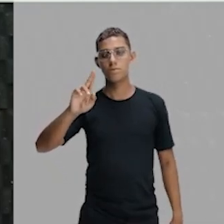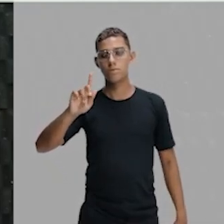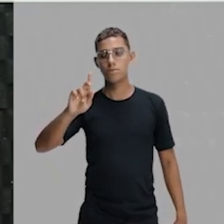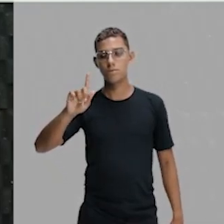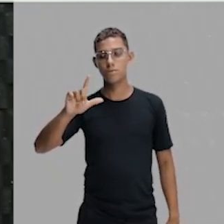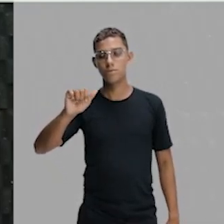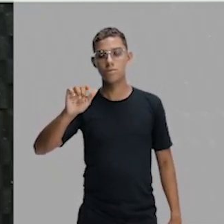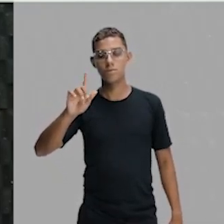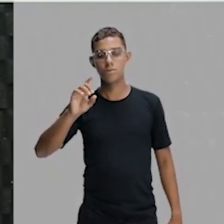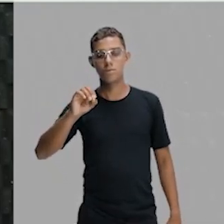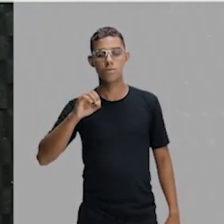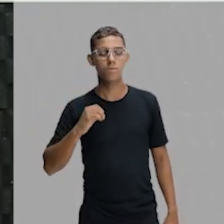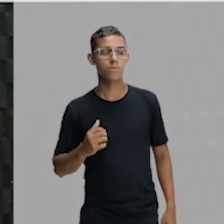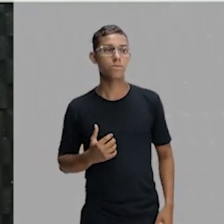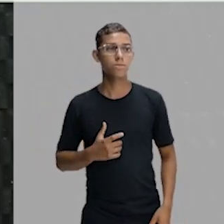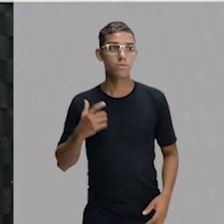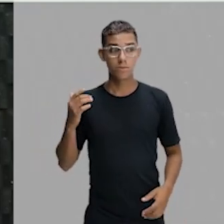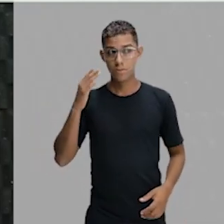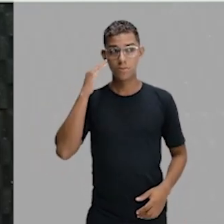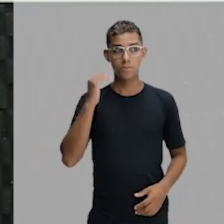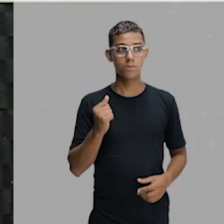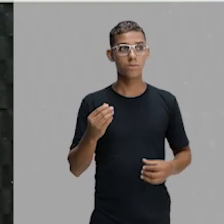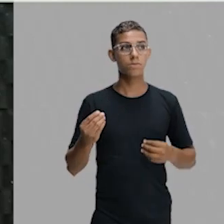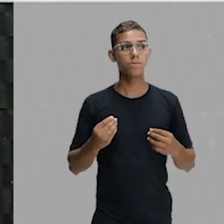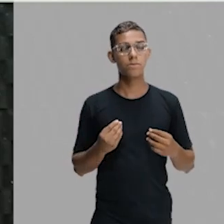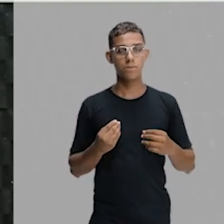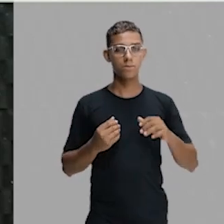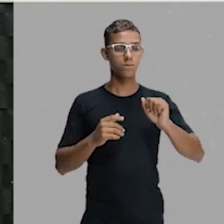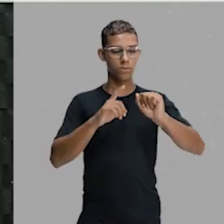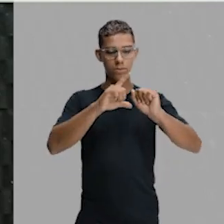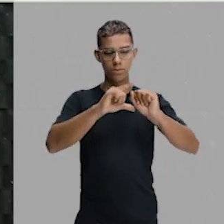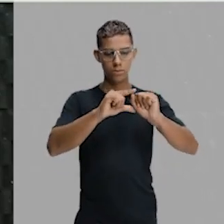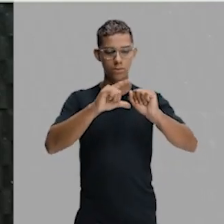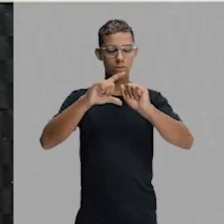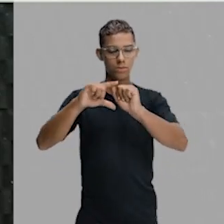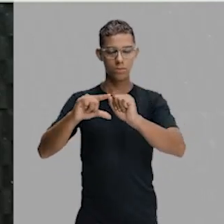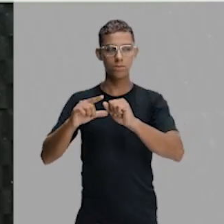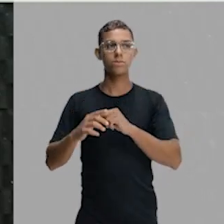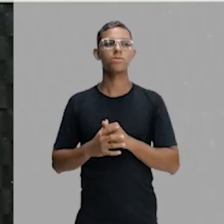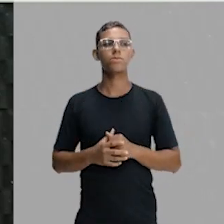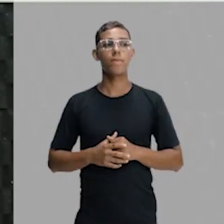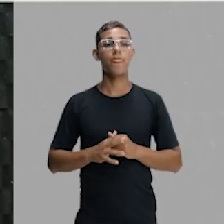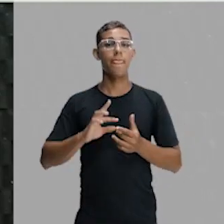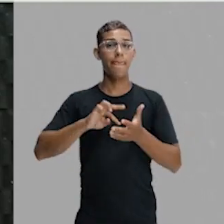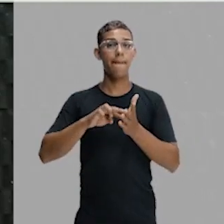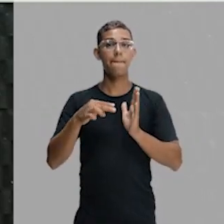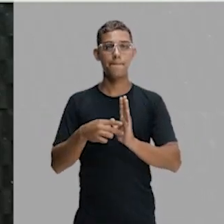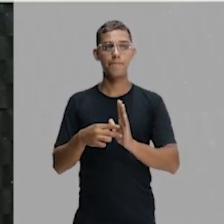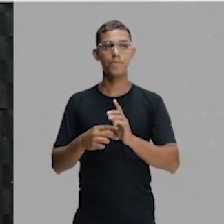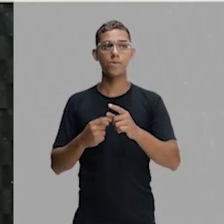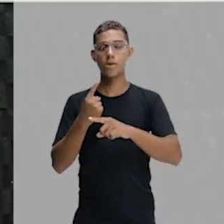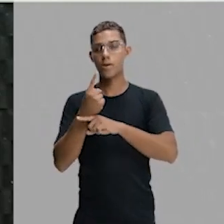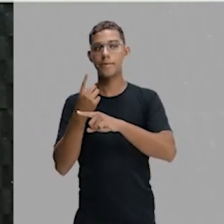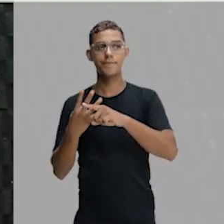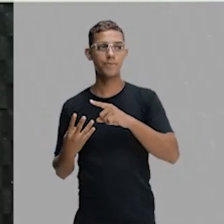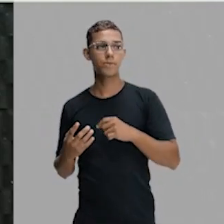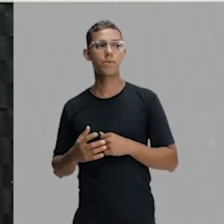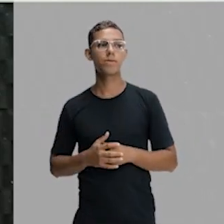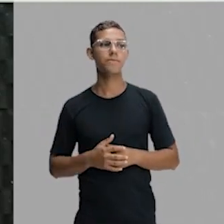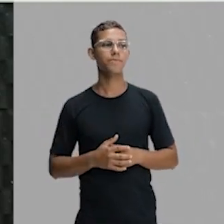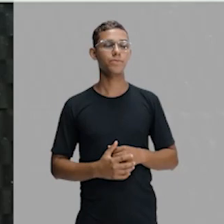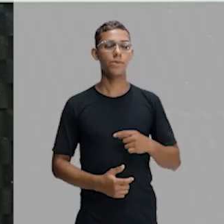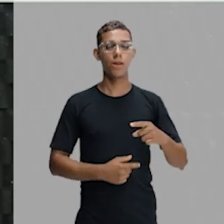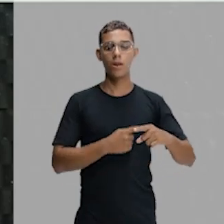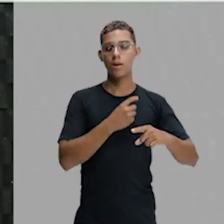Milho enrugado. Eu sei que esse indivíduo aqui, ele representa 1/4. E esses